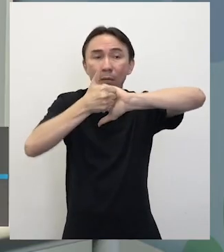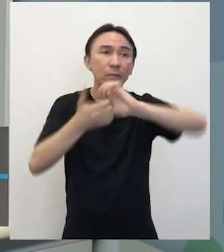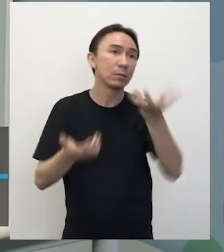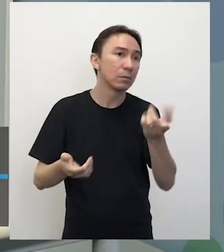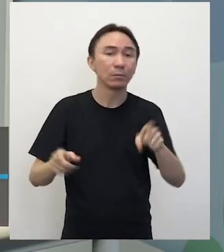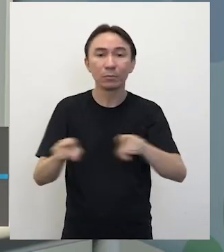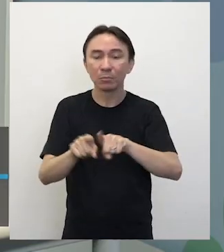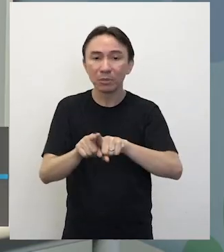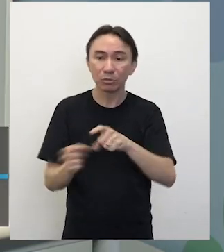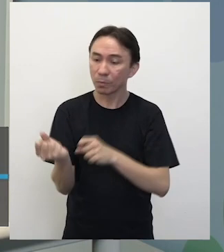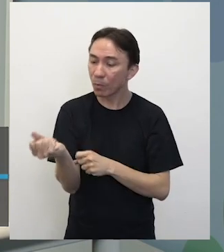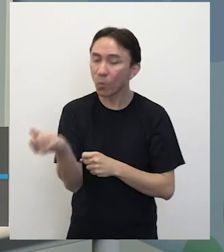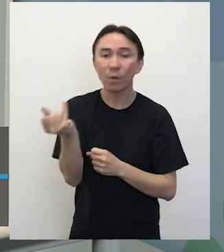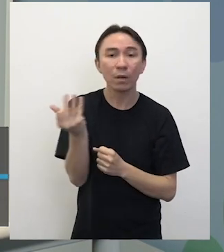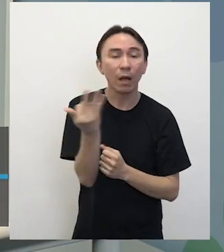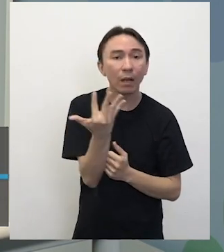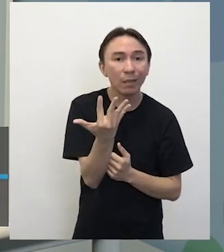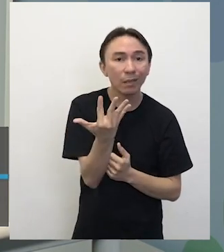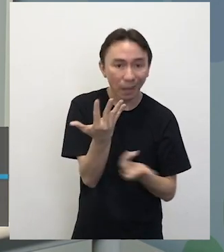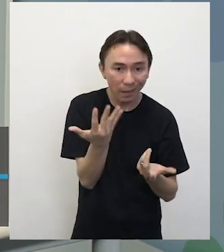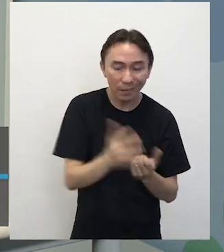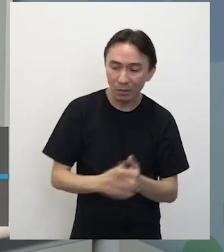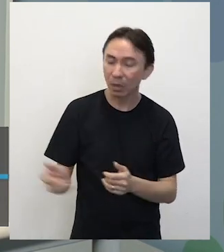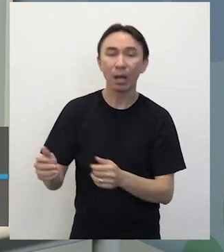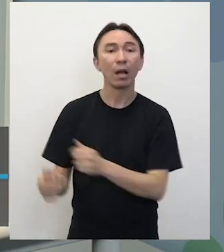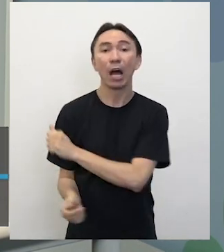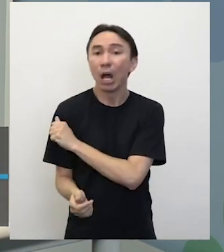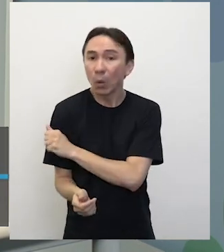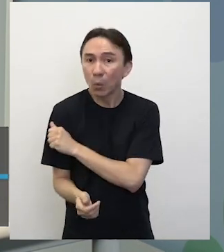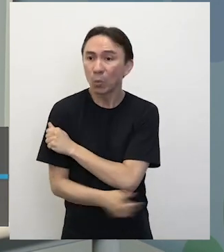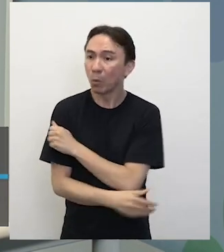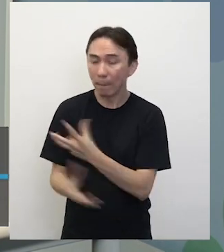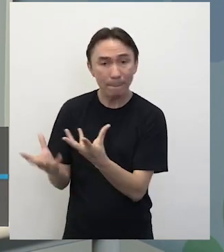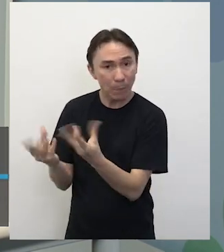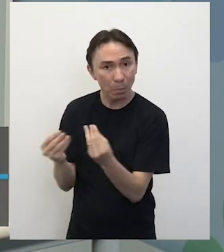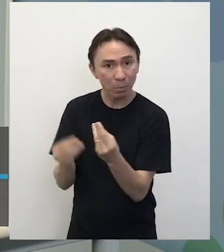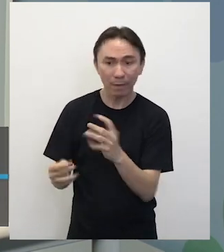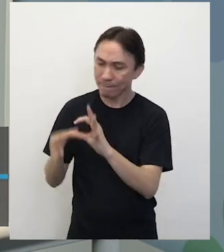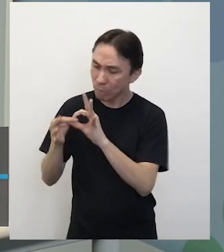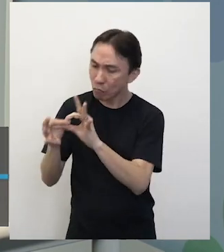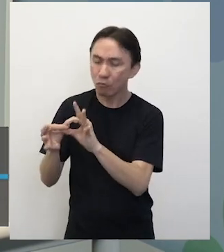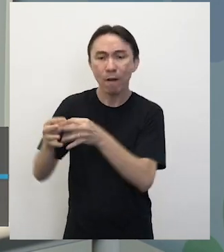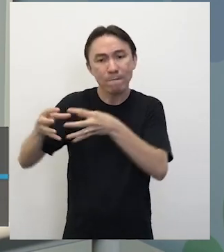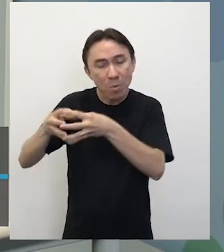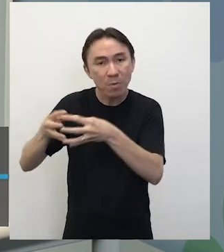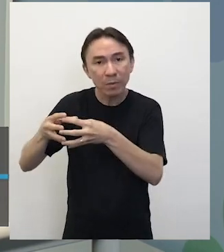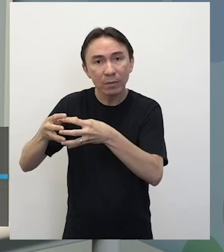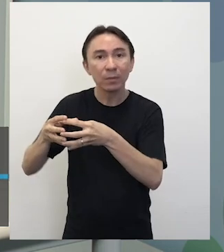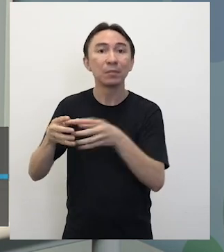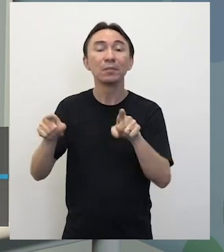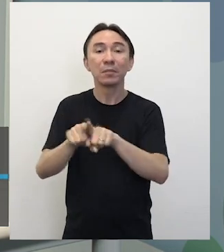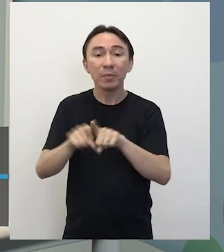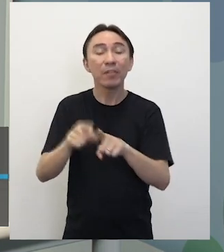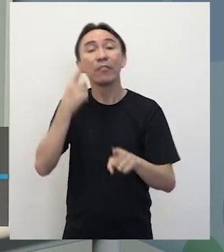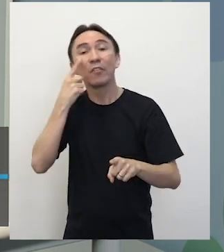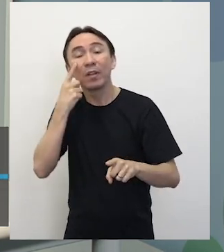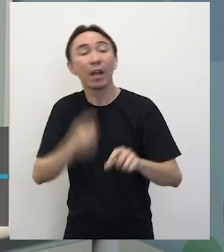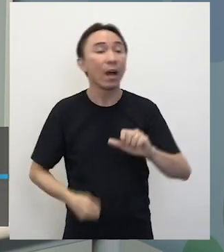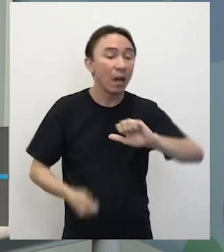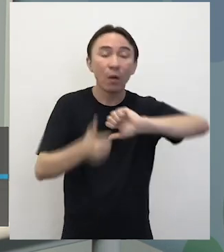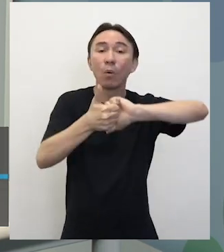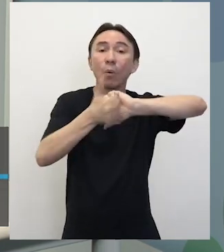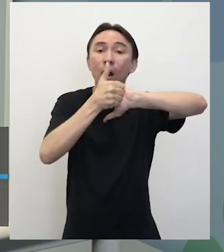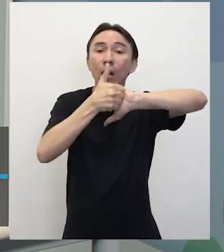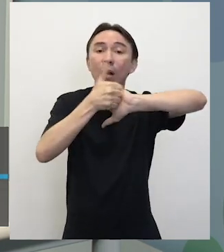quanto maior número de alunos engajados e depois a qualidade, o que cada um desses alunos vão representar depois